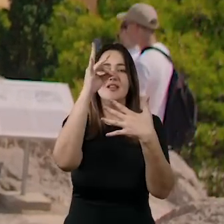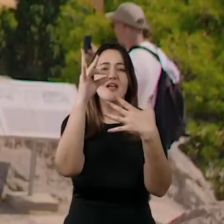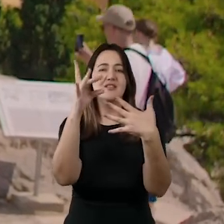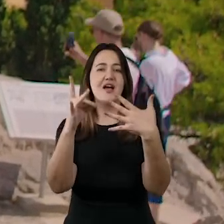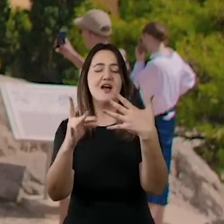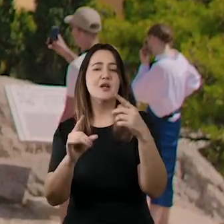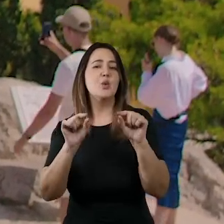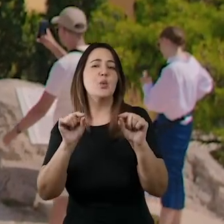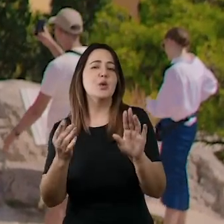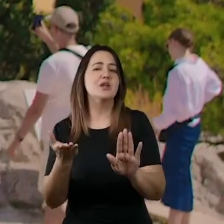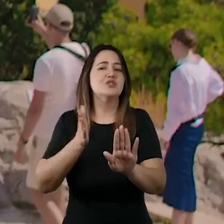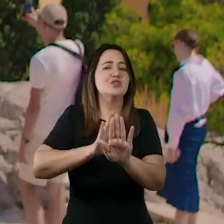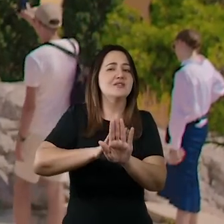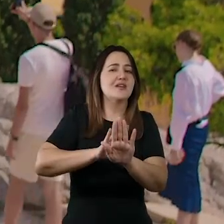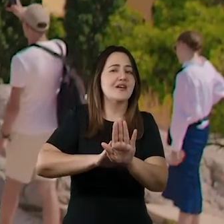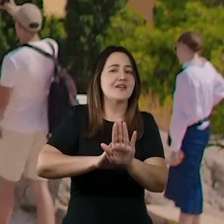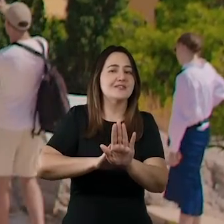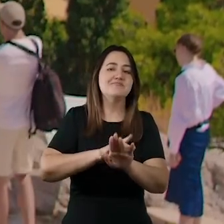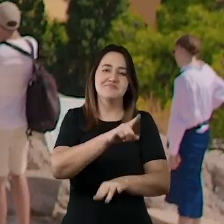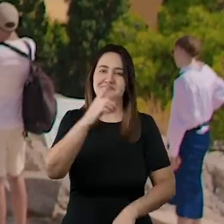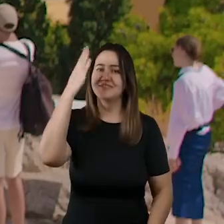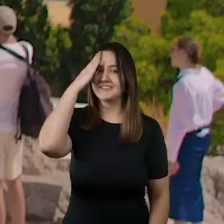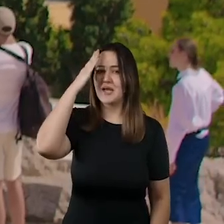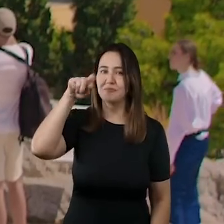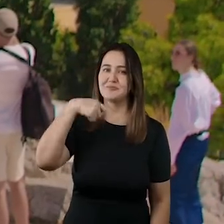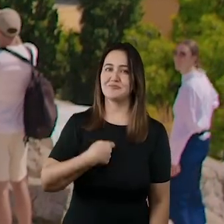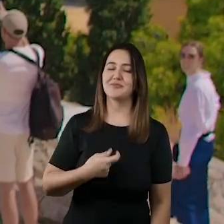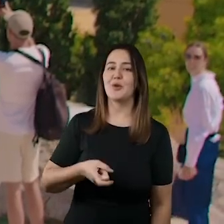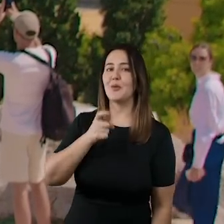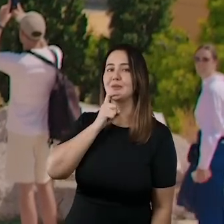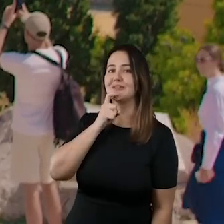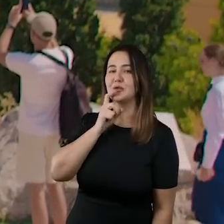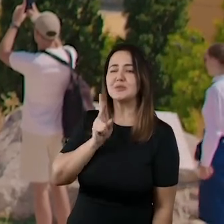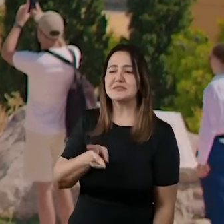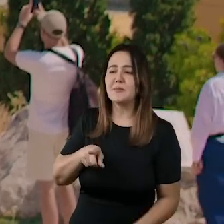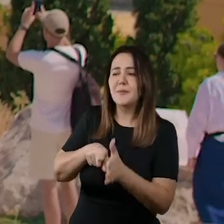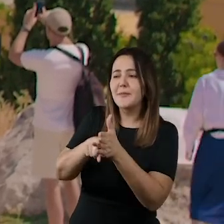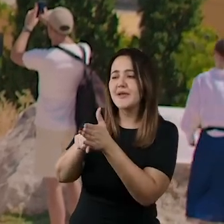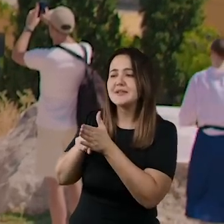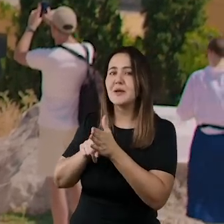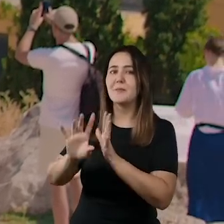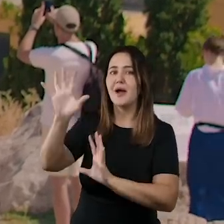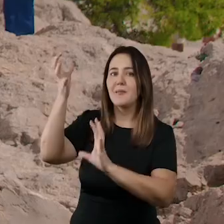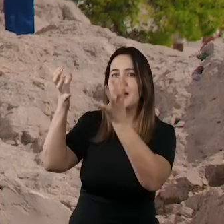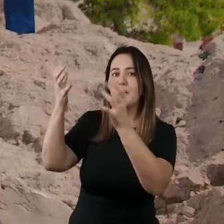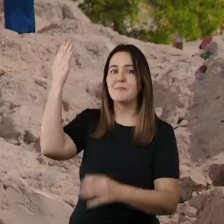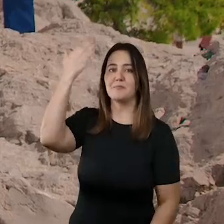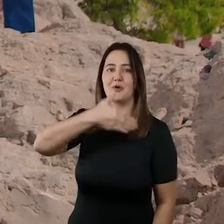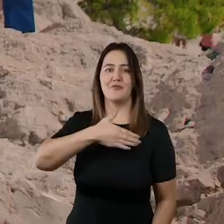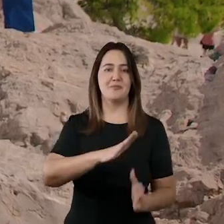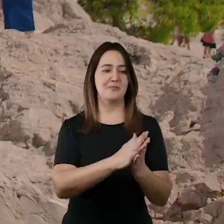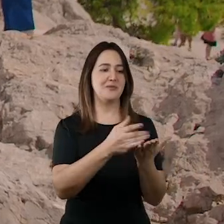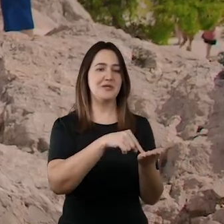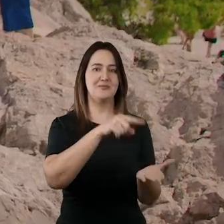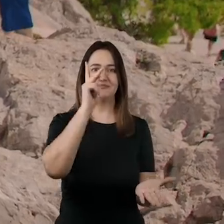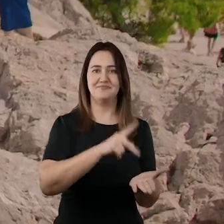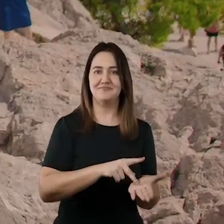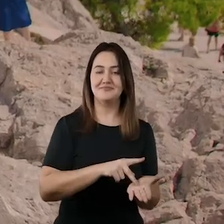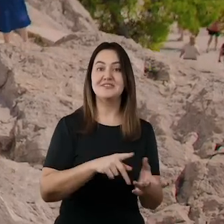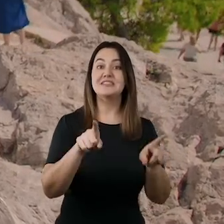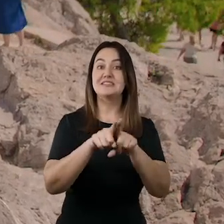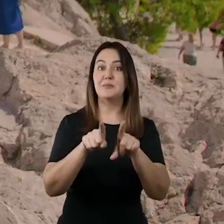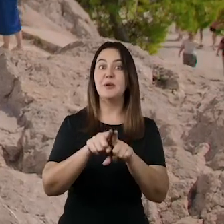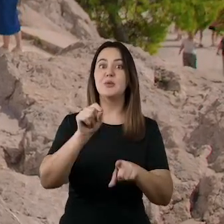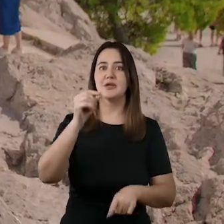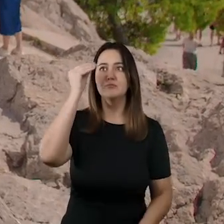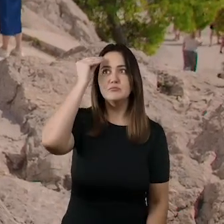estaria por detrás dessa história. Você sabe, eu sou Rodrigo Silva e estou sempre em busca de fatos que comprovem a veracidade histórica da Bíblia Sagrada